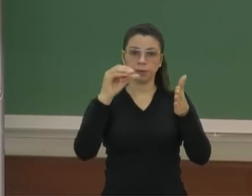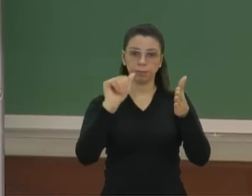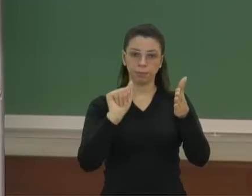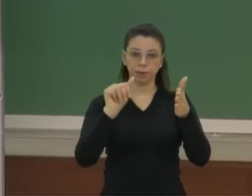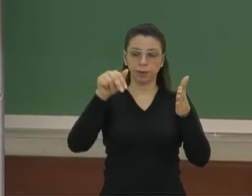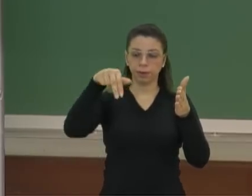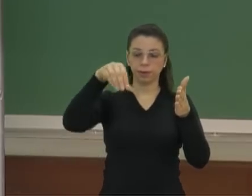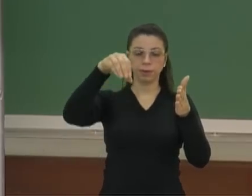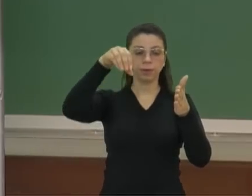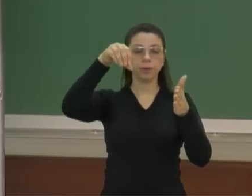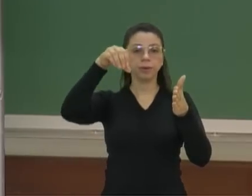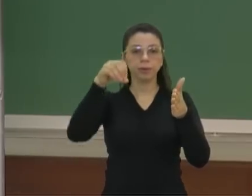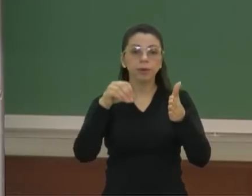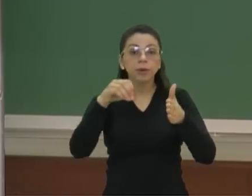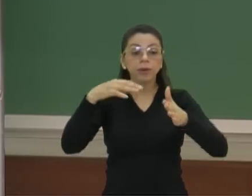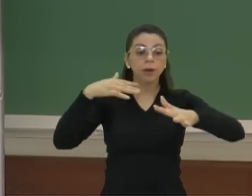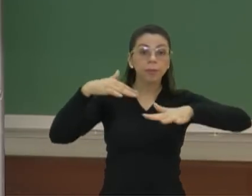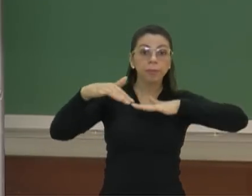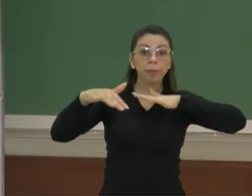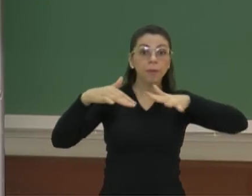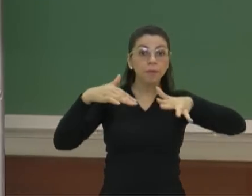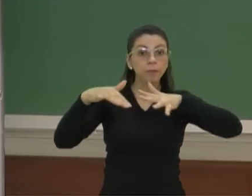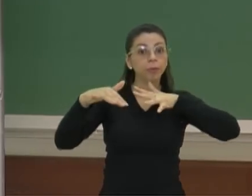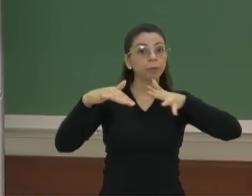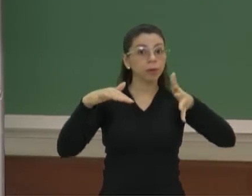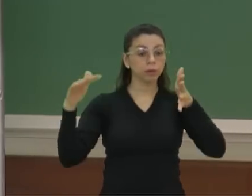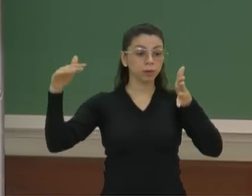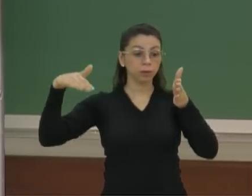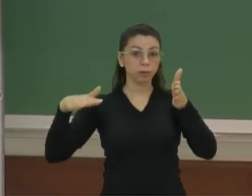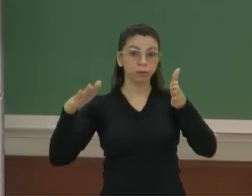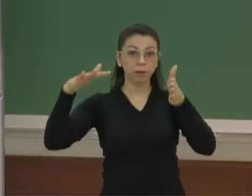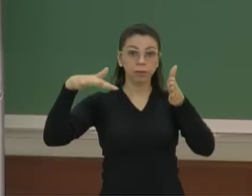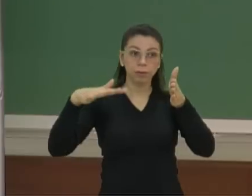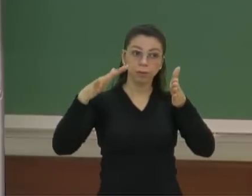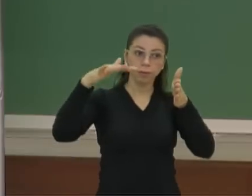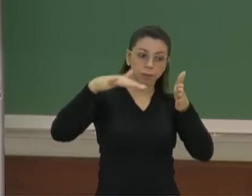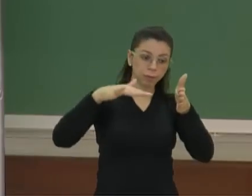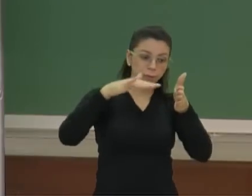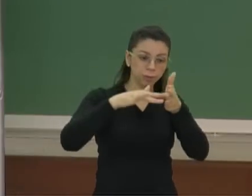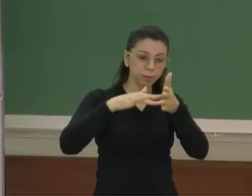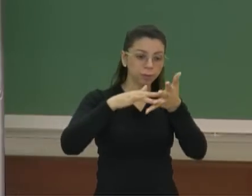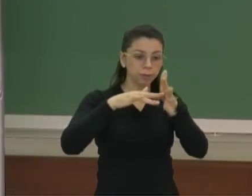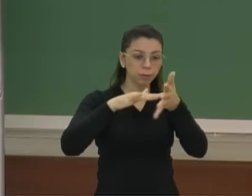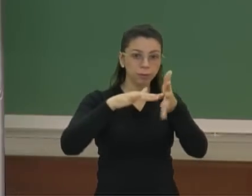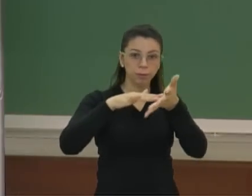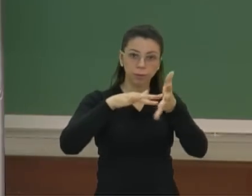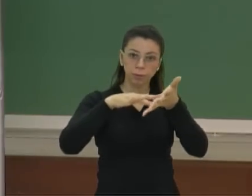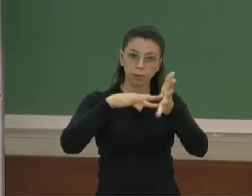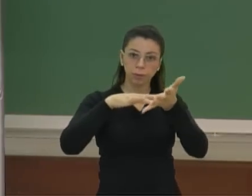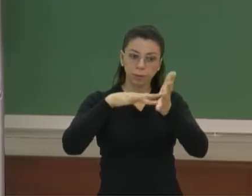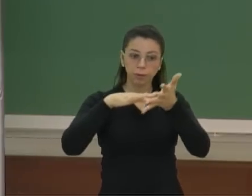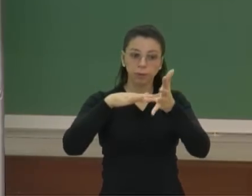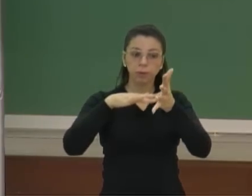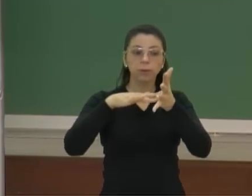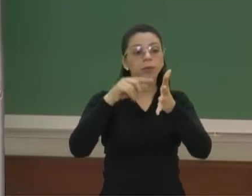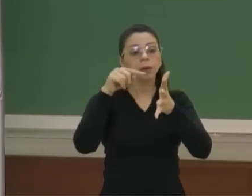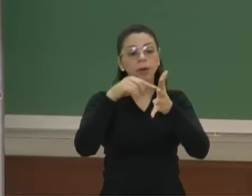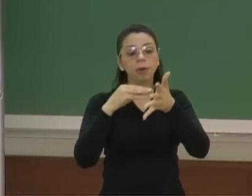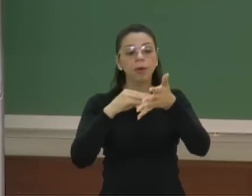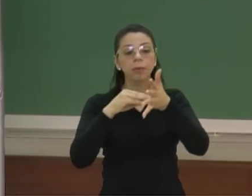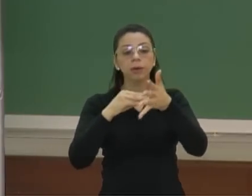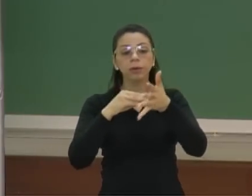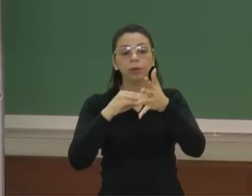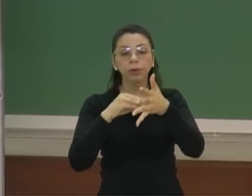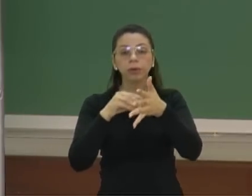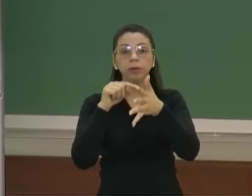em energia mecânica, é movimento e é transmitido aos ossículos, né? Os menores